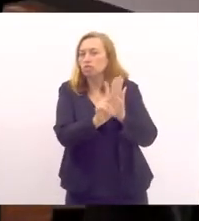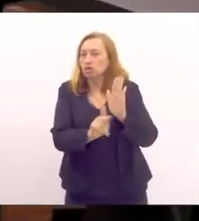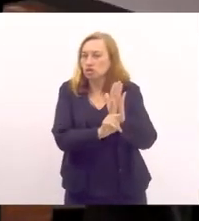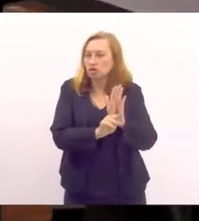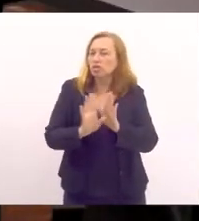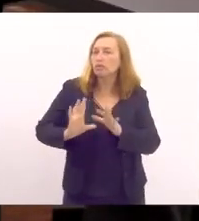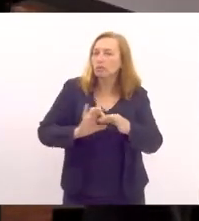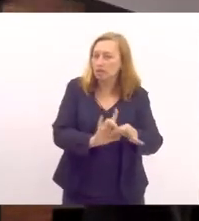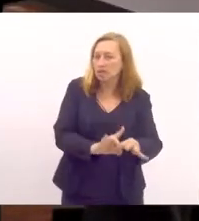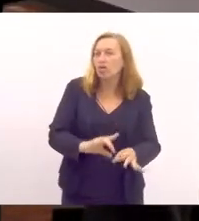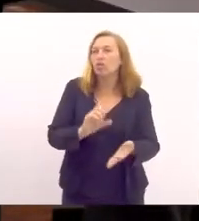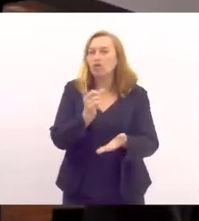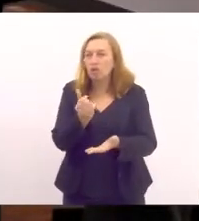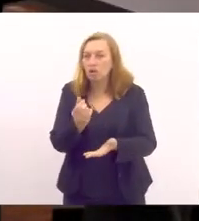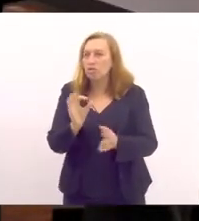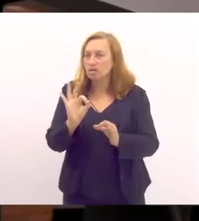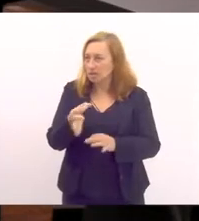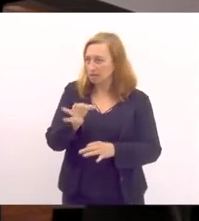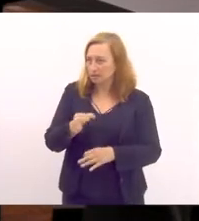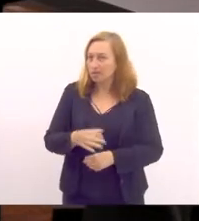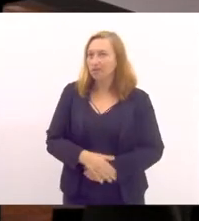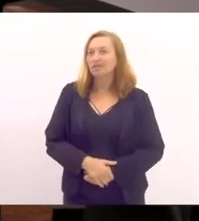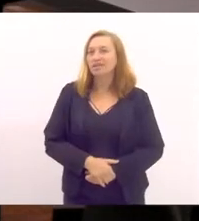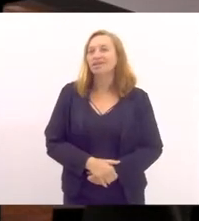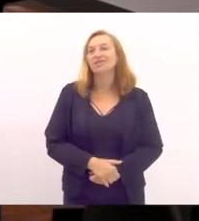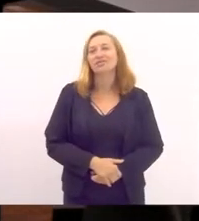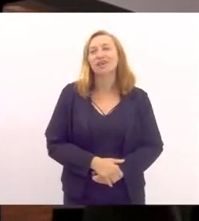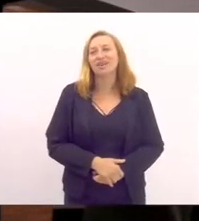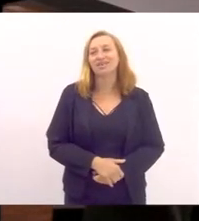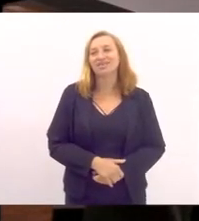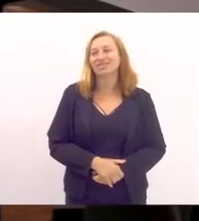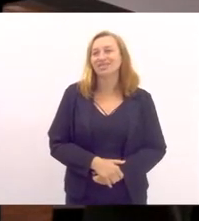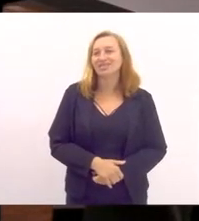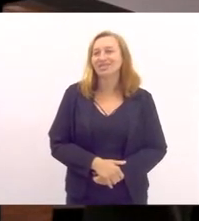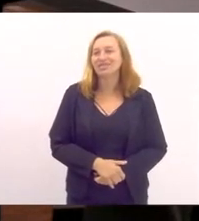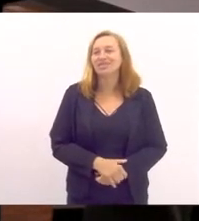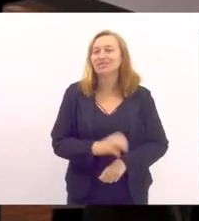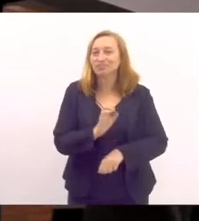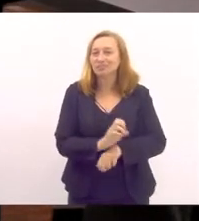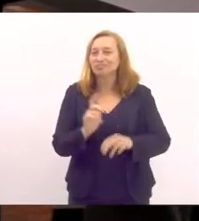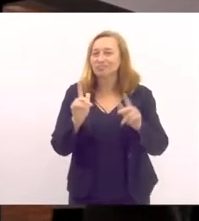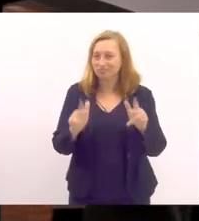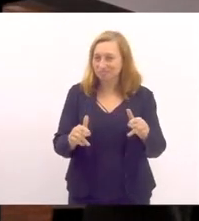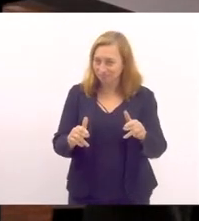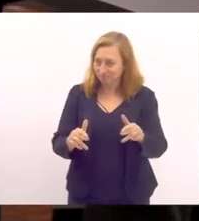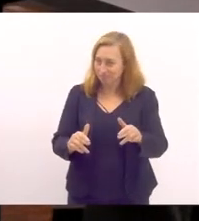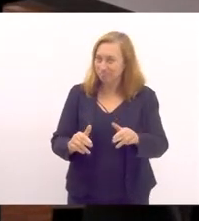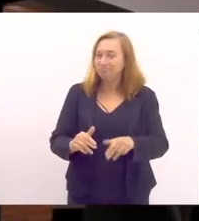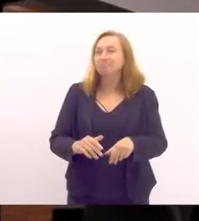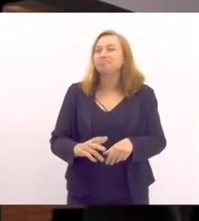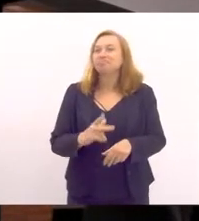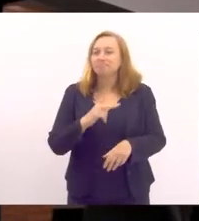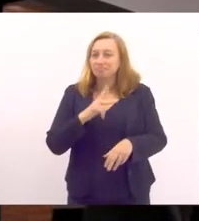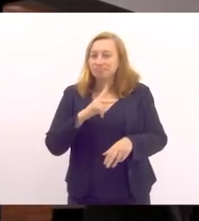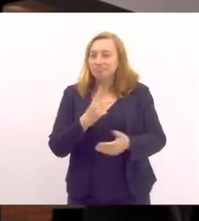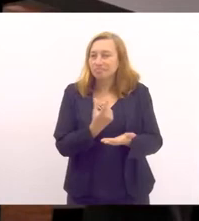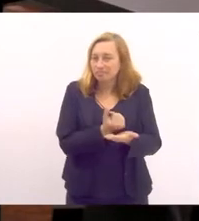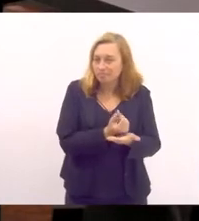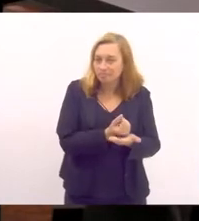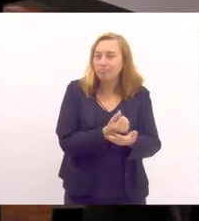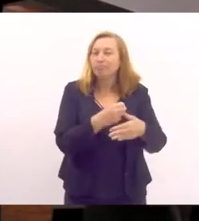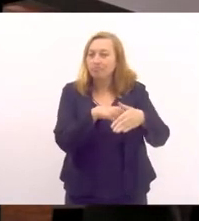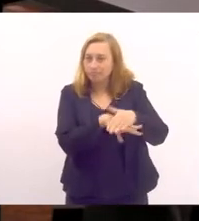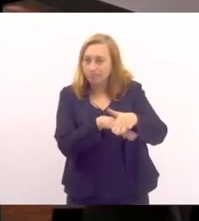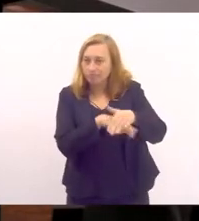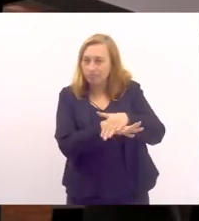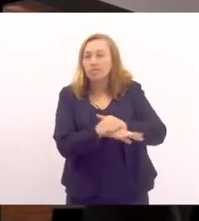complementar aquele valor global e tal e tal. Da mesma forma, o governo do Estado também precisa compor o fundo com recurso próprio, né? Que pode